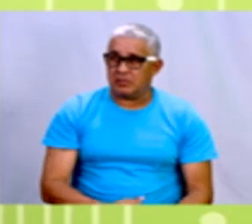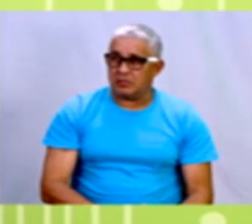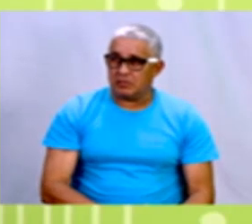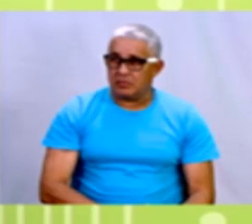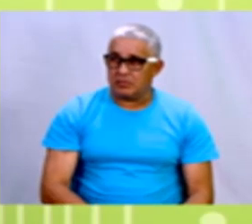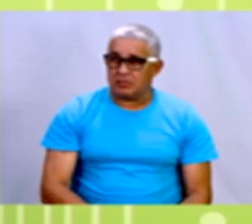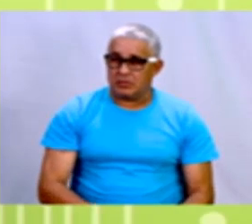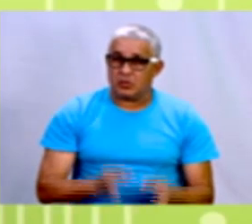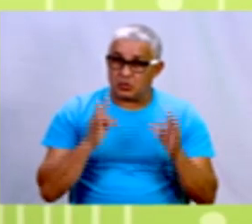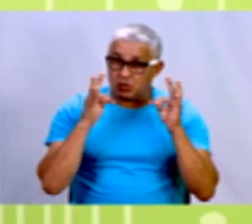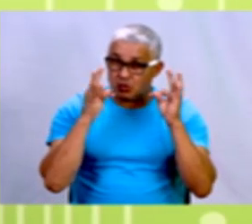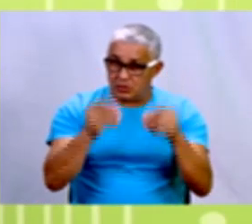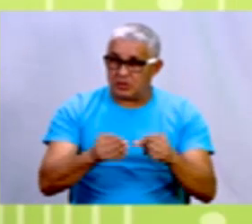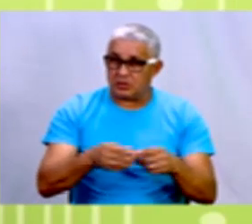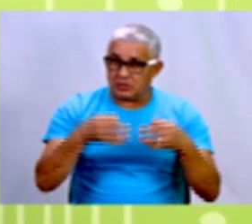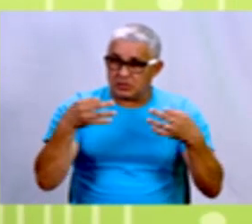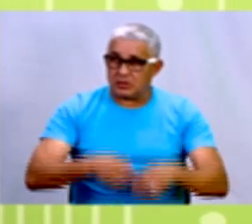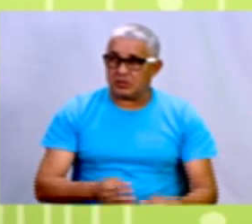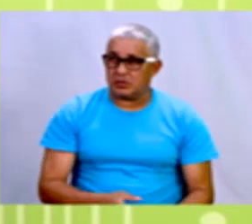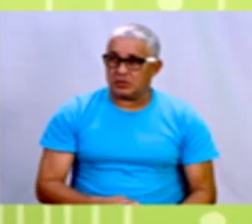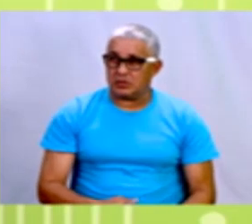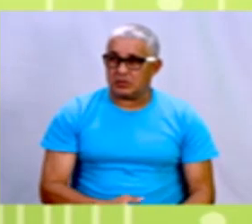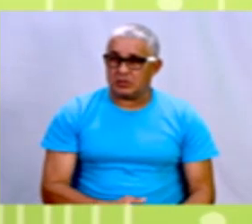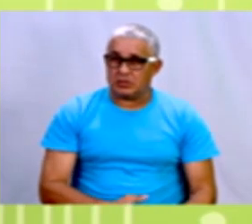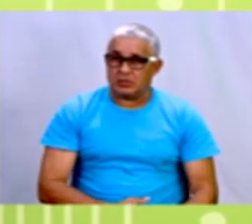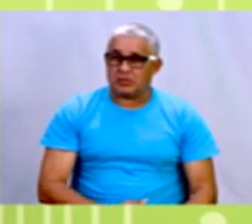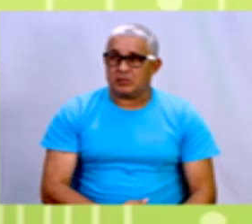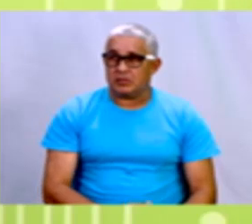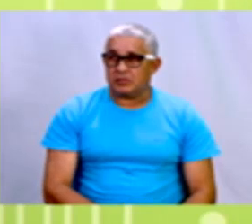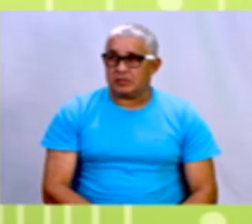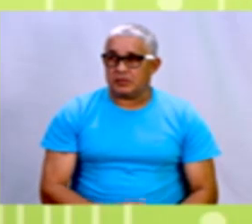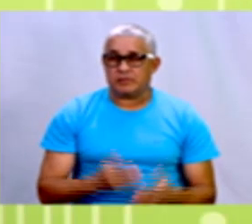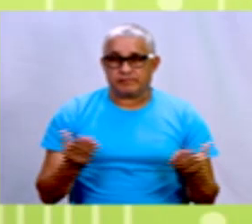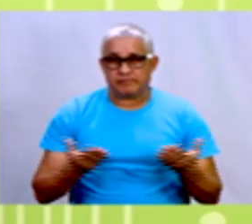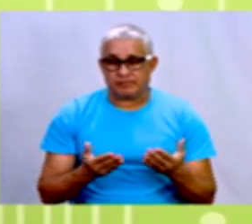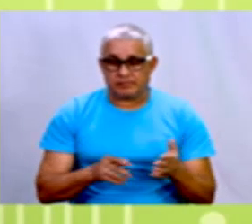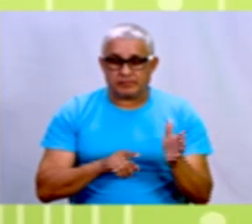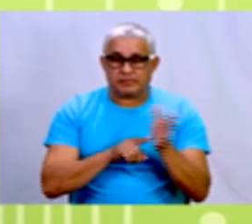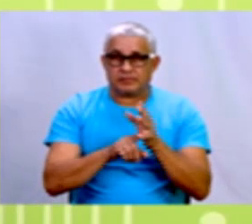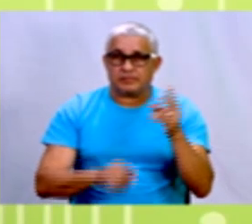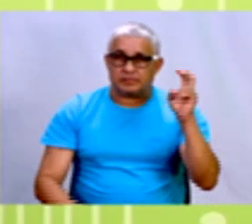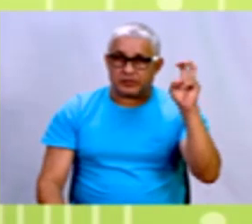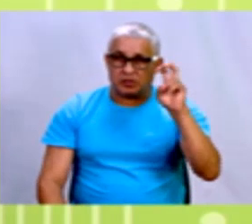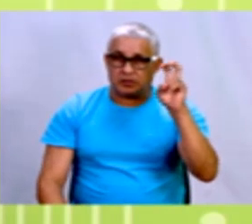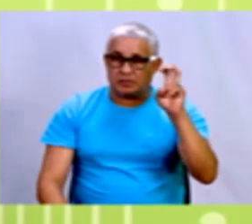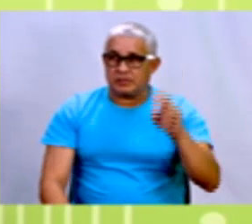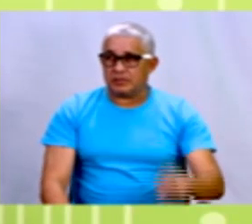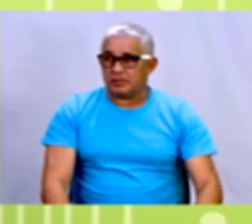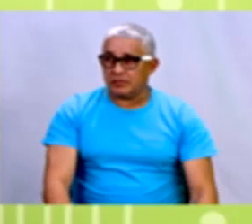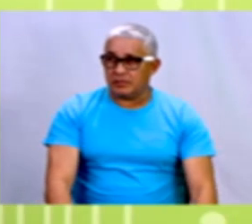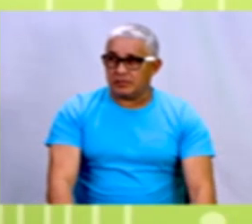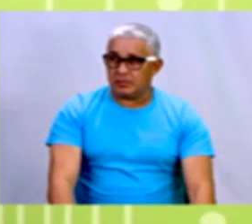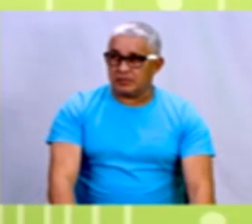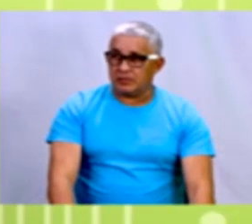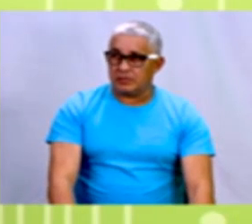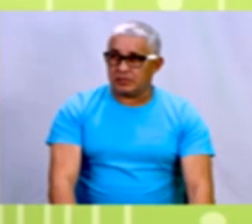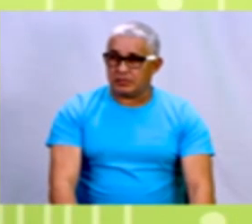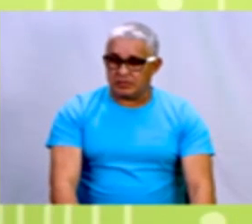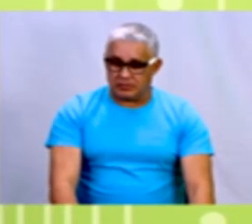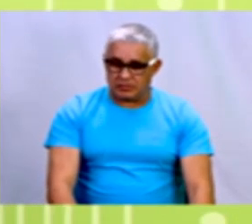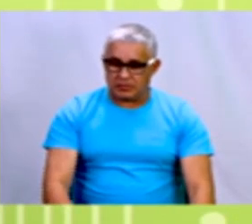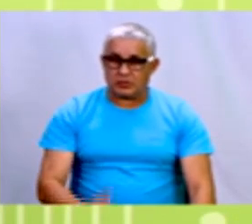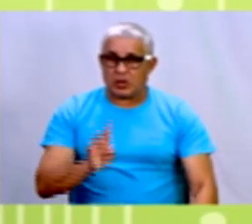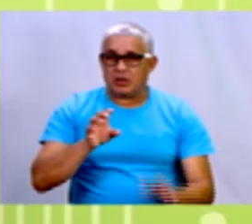respostas todas corretas, Todas né? corretas. Maravilha, pessoal. Então, agora vamos para a questão 5, que é mais para a gente